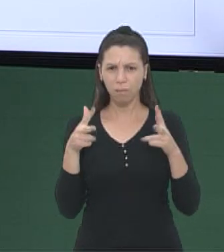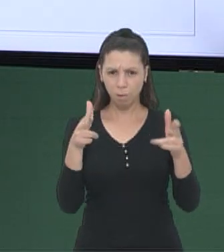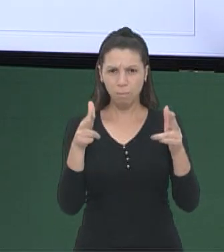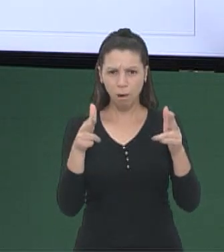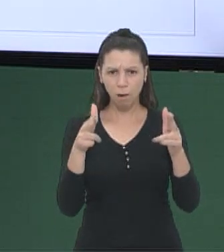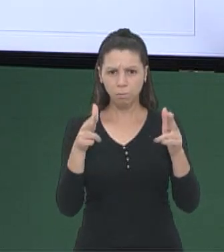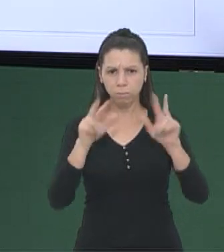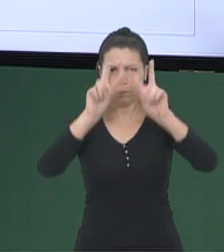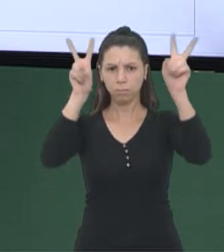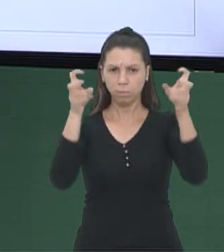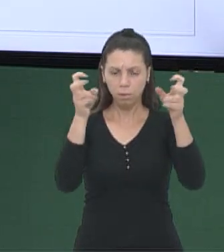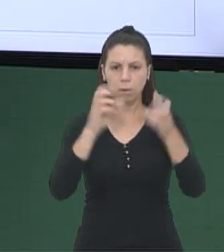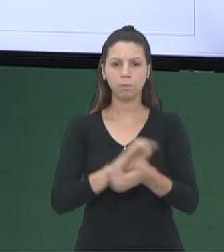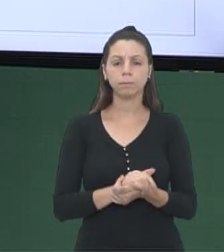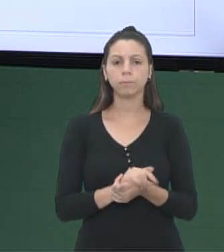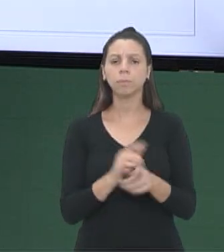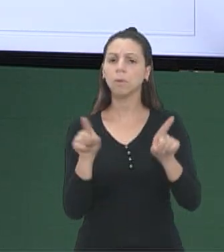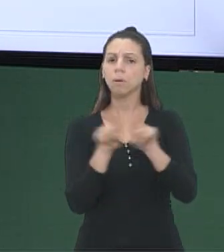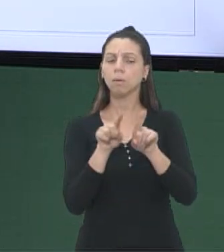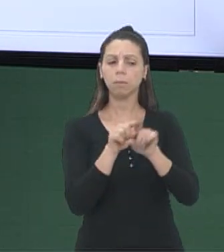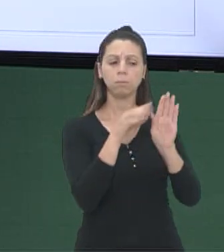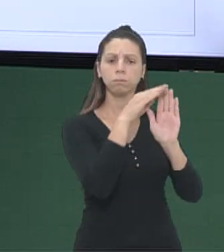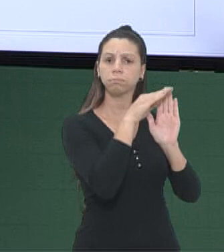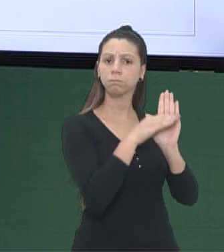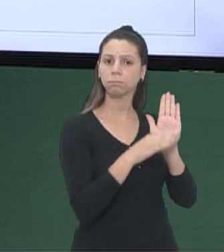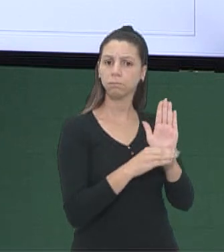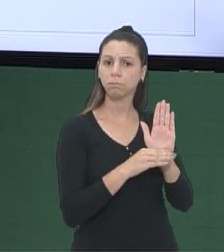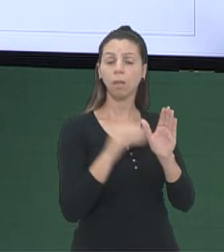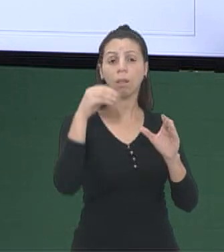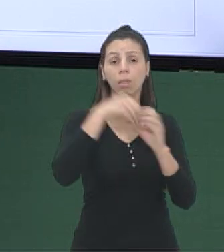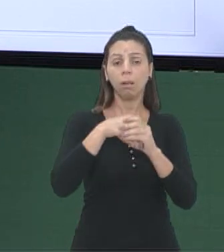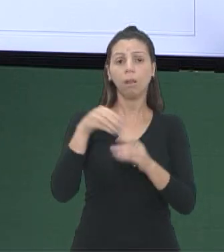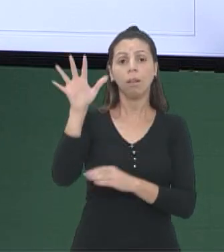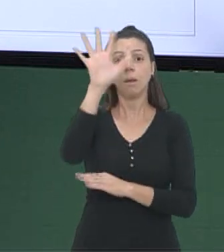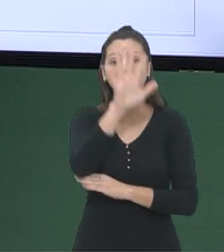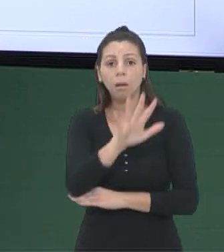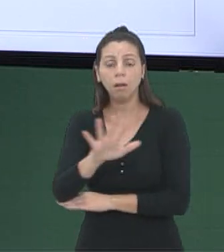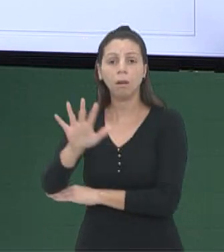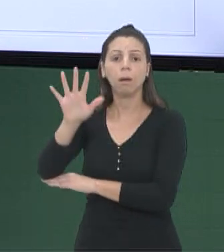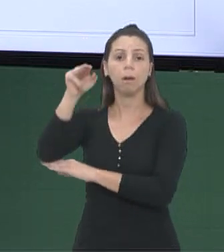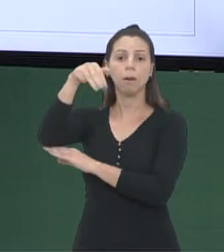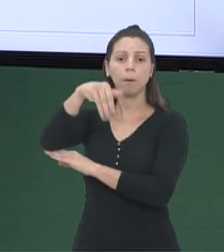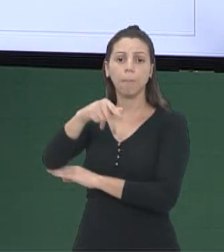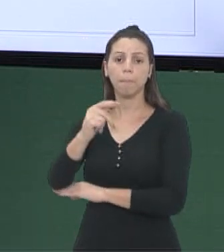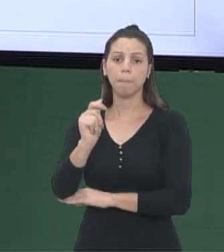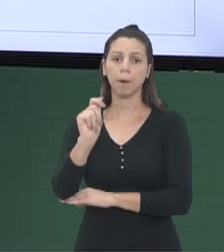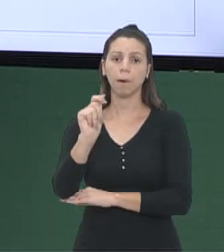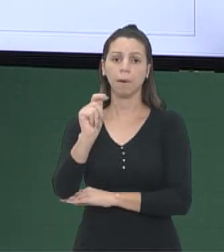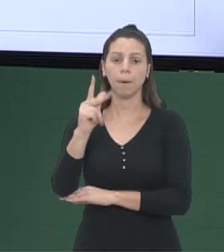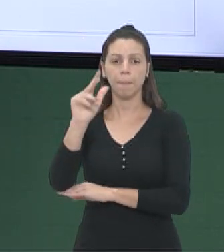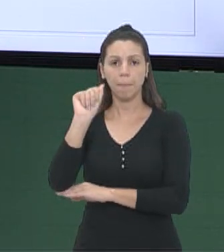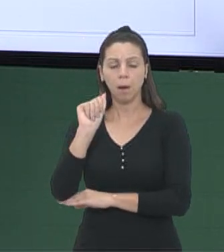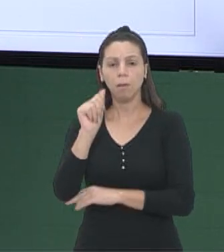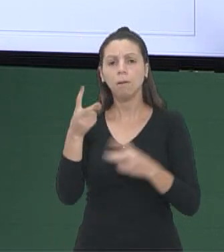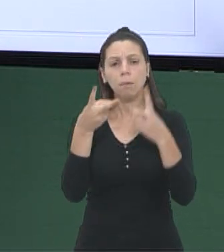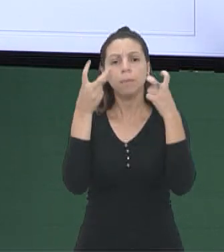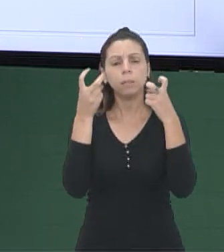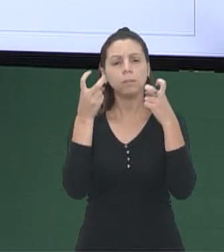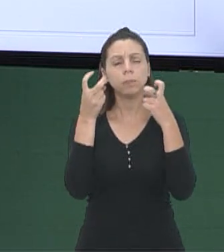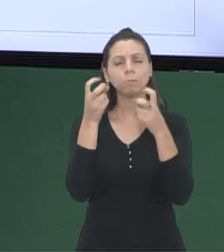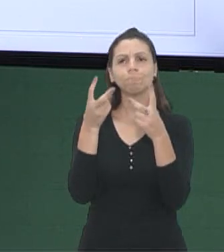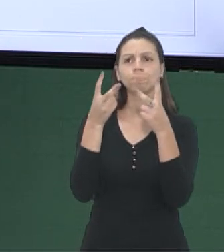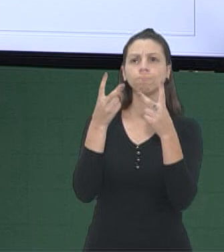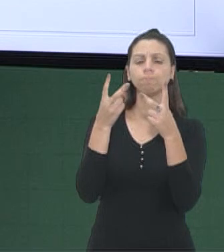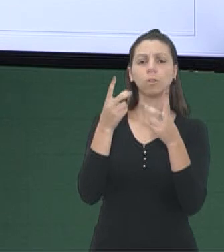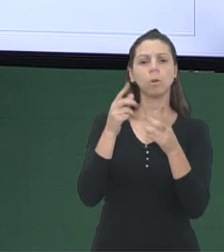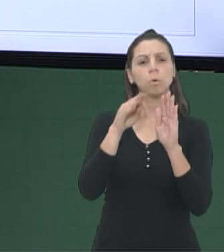E ainda, quais são os elementos que constituem um mapa? O que a gente vai perceber quando a gente olha para um mapa? Quais